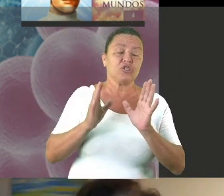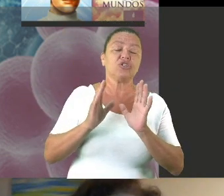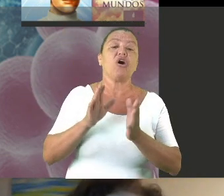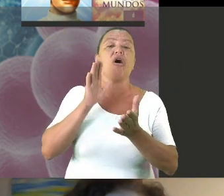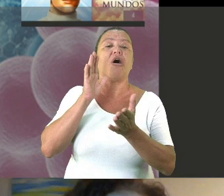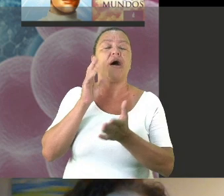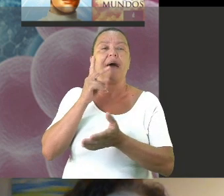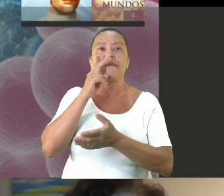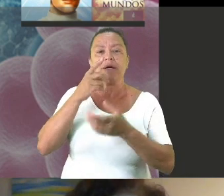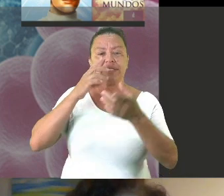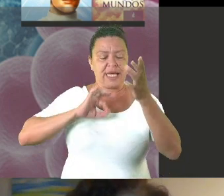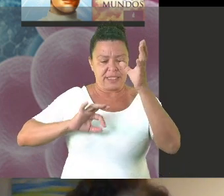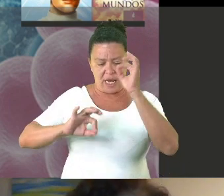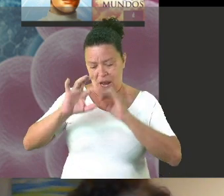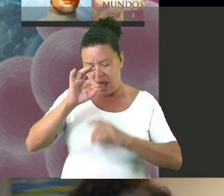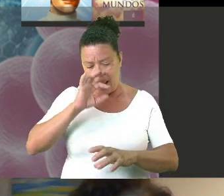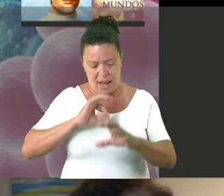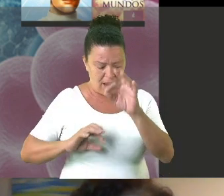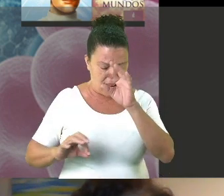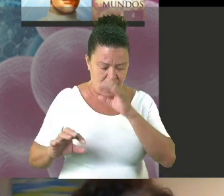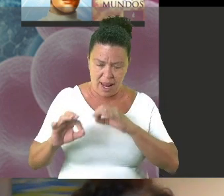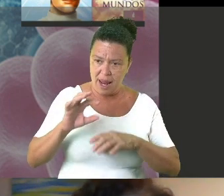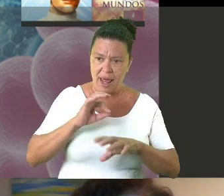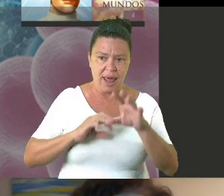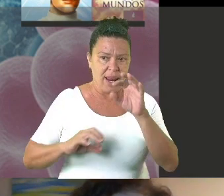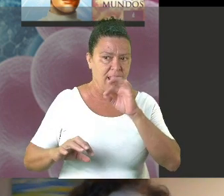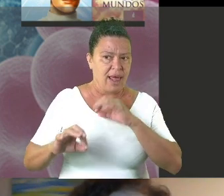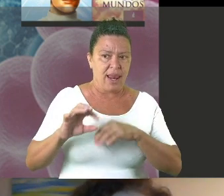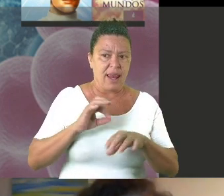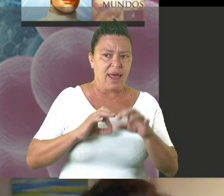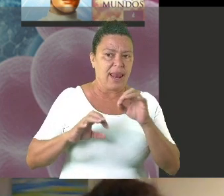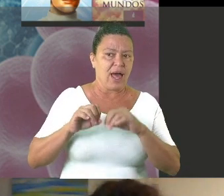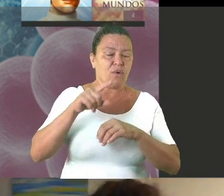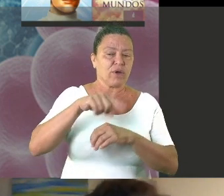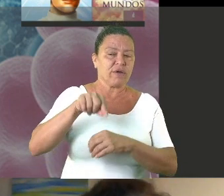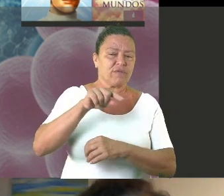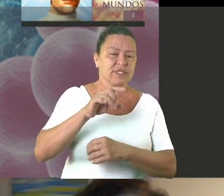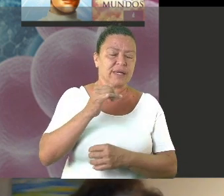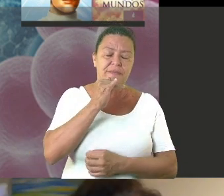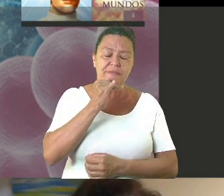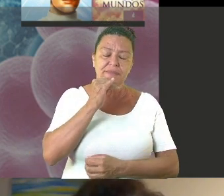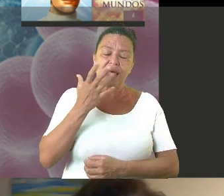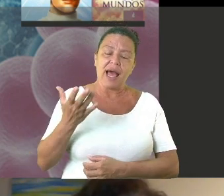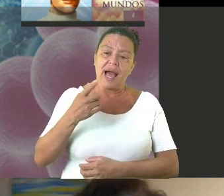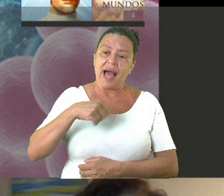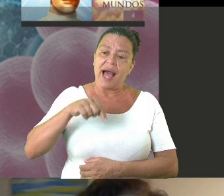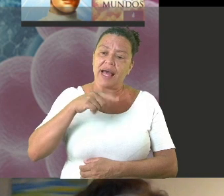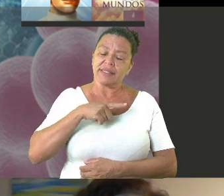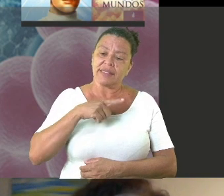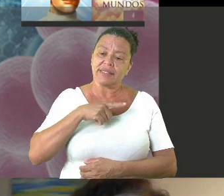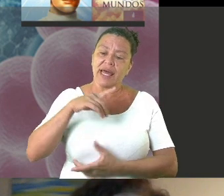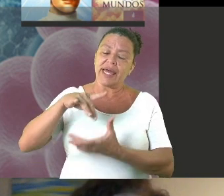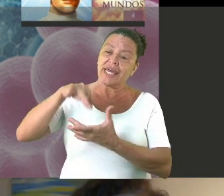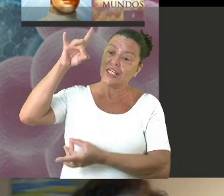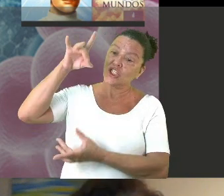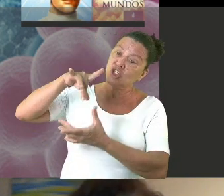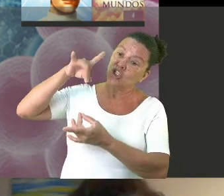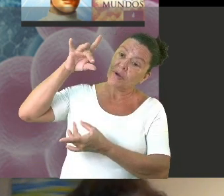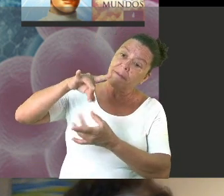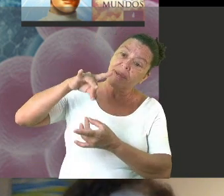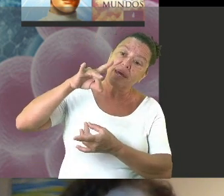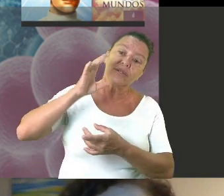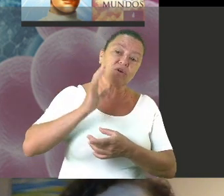imprimir célula a célula aquilo que nós, enquanto espírito